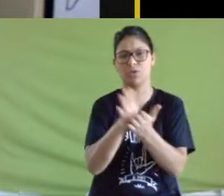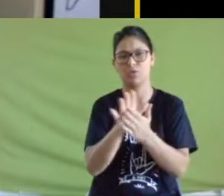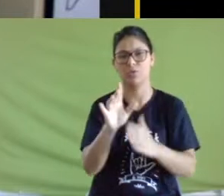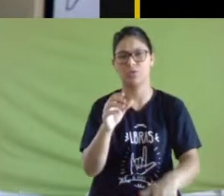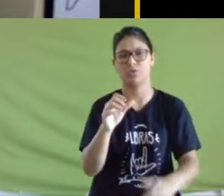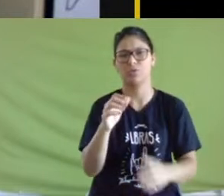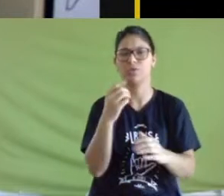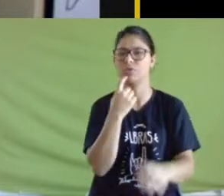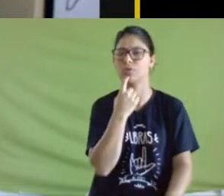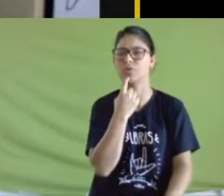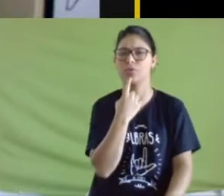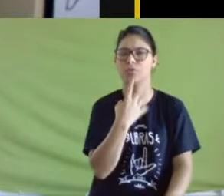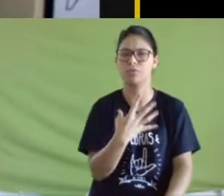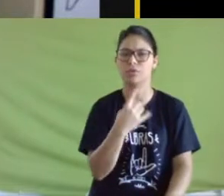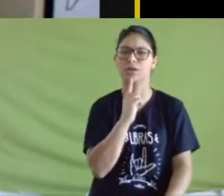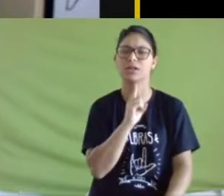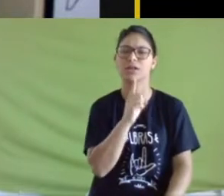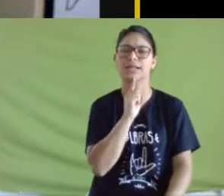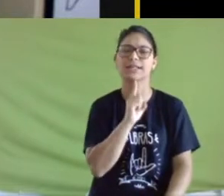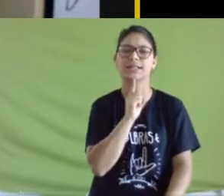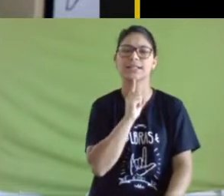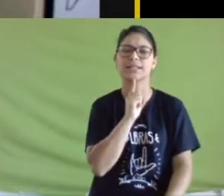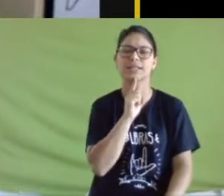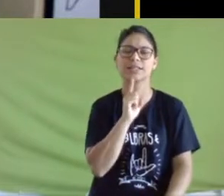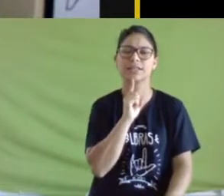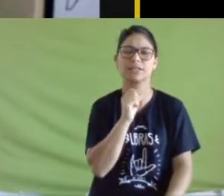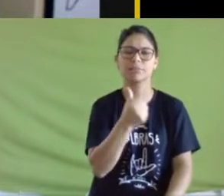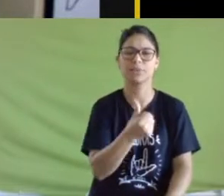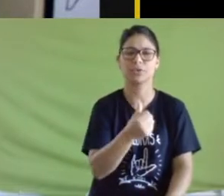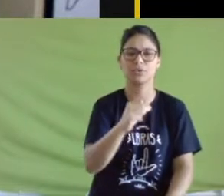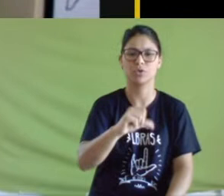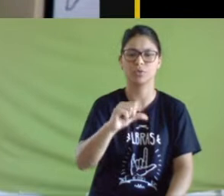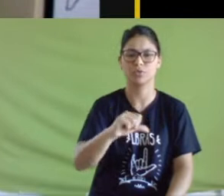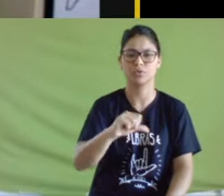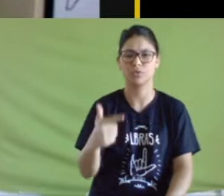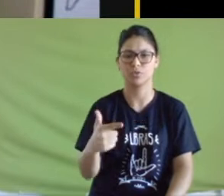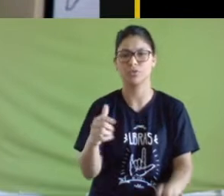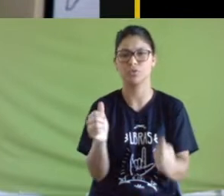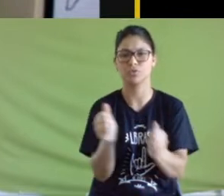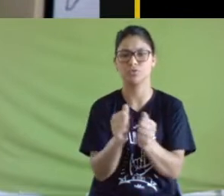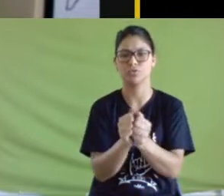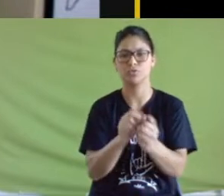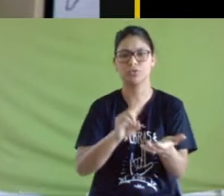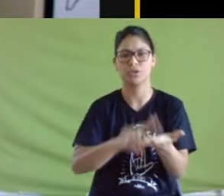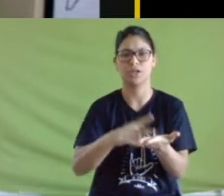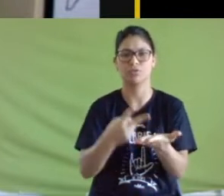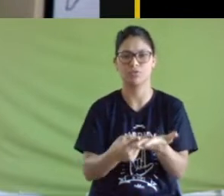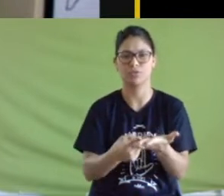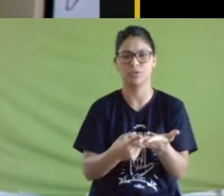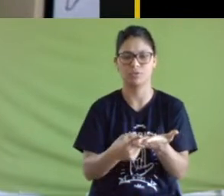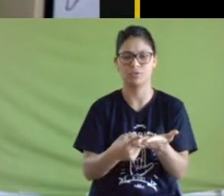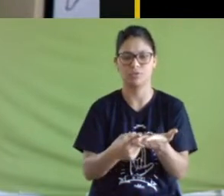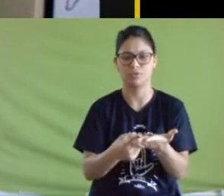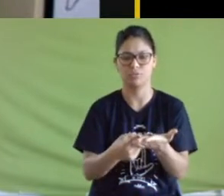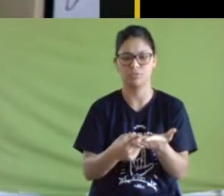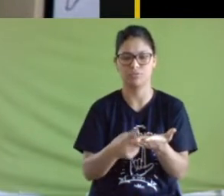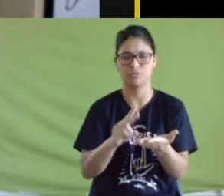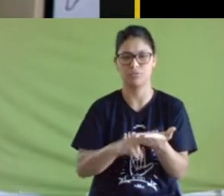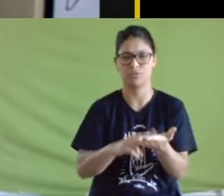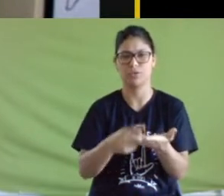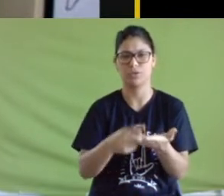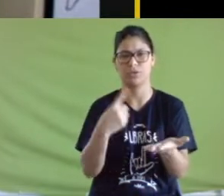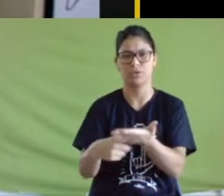1992, eu e um grande amigo meu, Alcir Pécora, a gente traduziu o Tratado